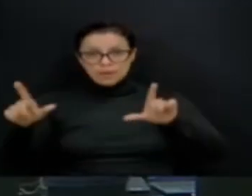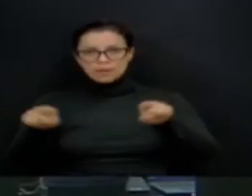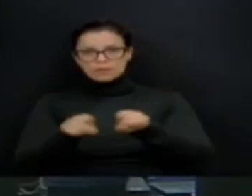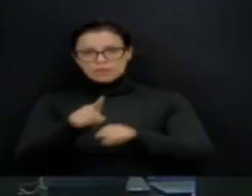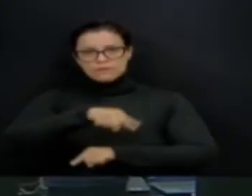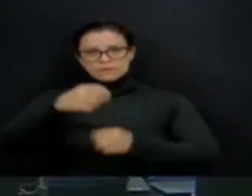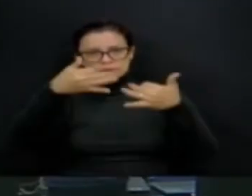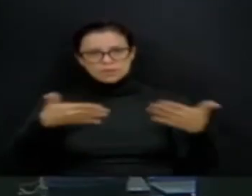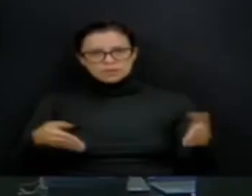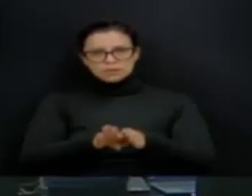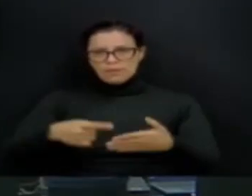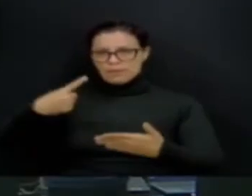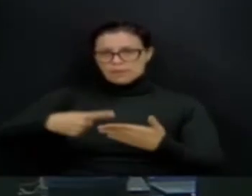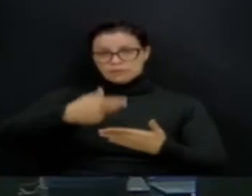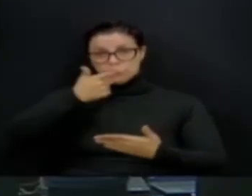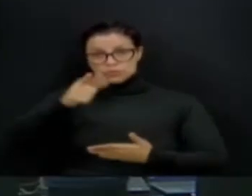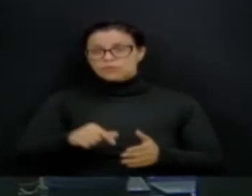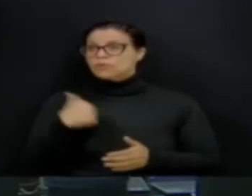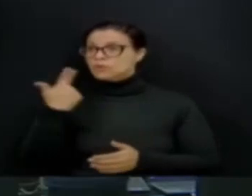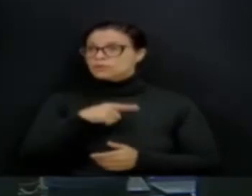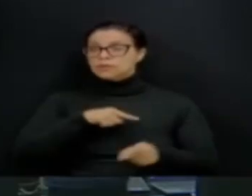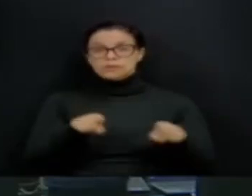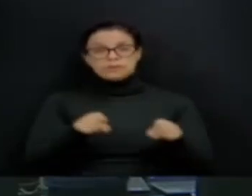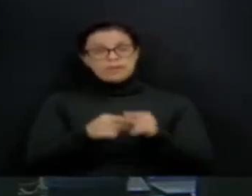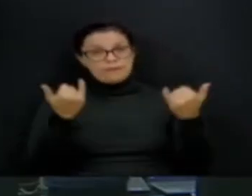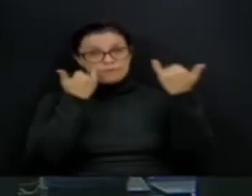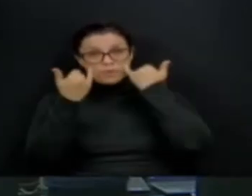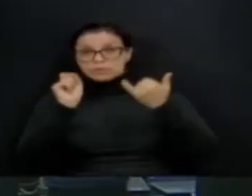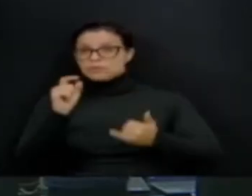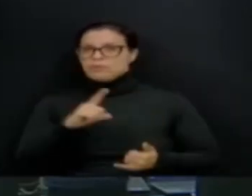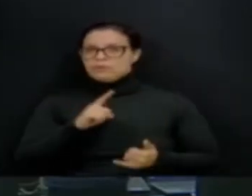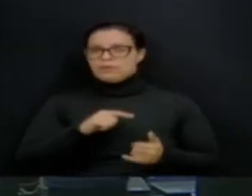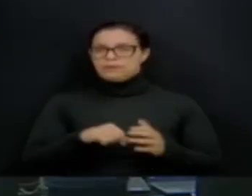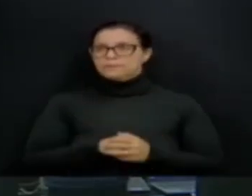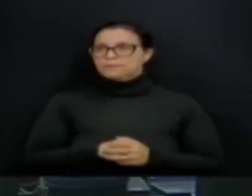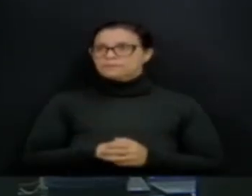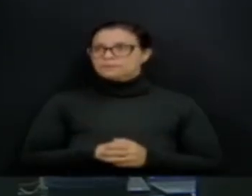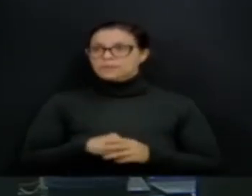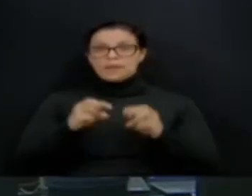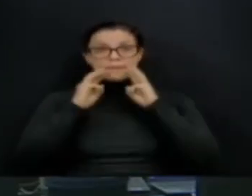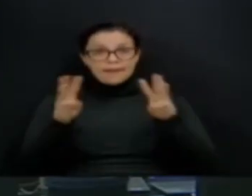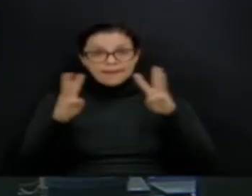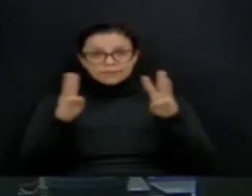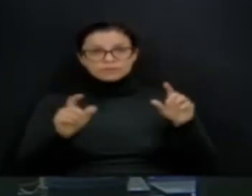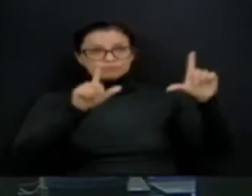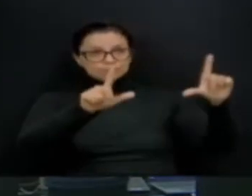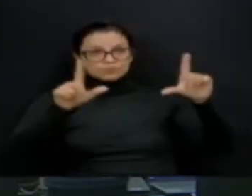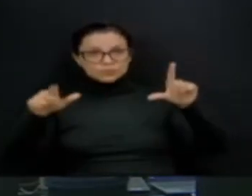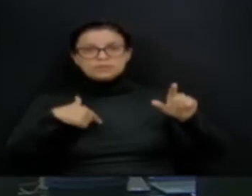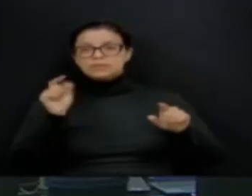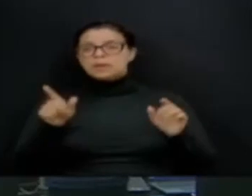vocês inclusive citaram, e o senhor cita novamente, nós tivemos a informação de que essa publicidade nas placas